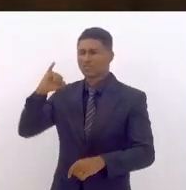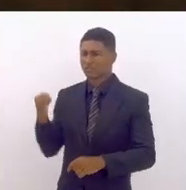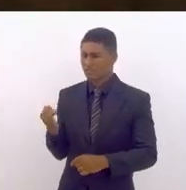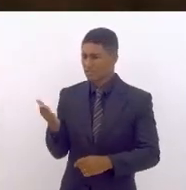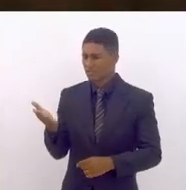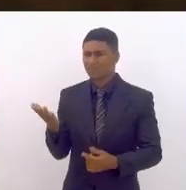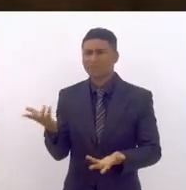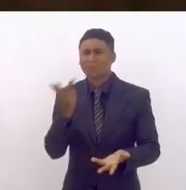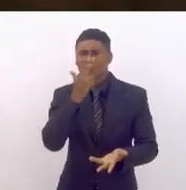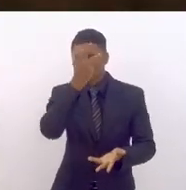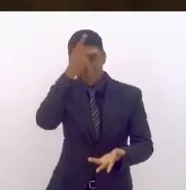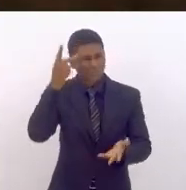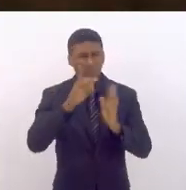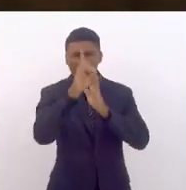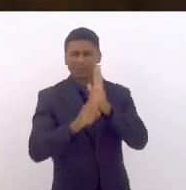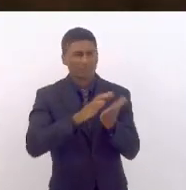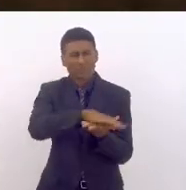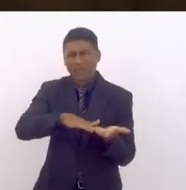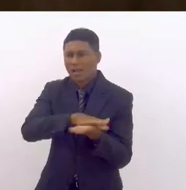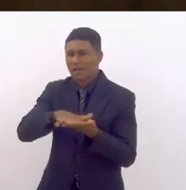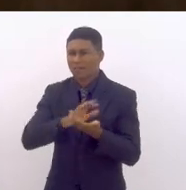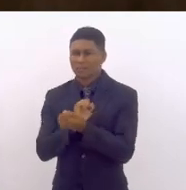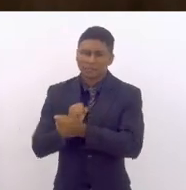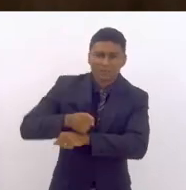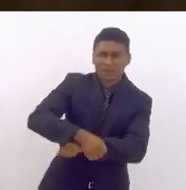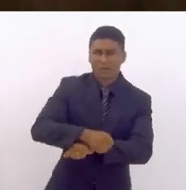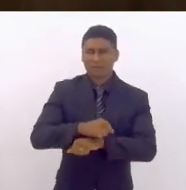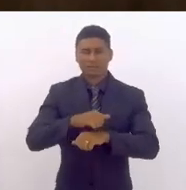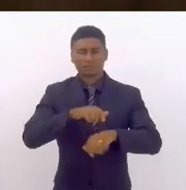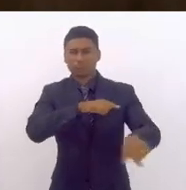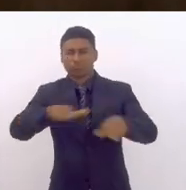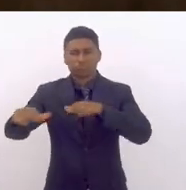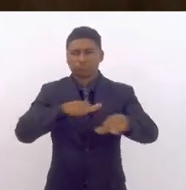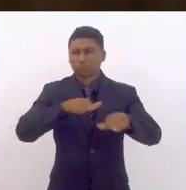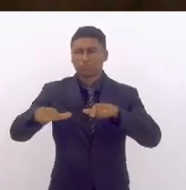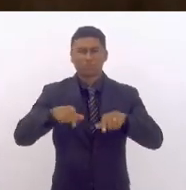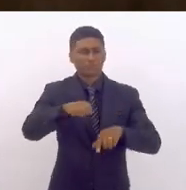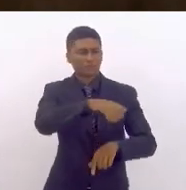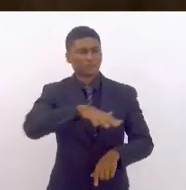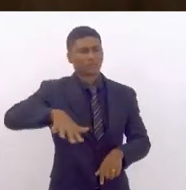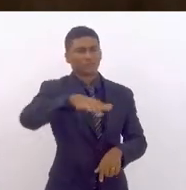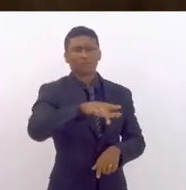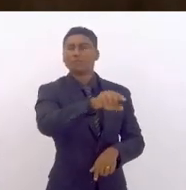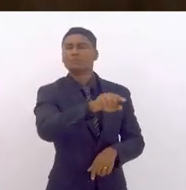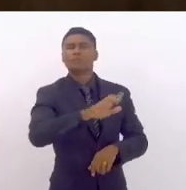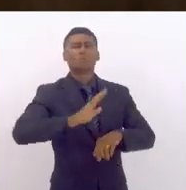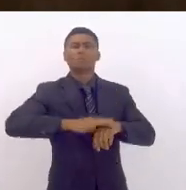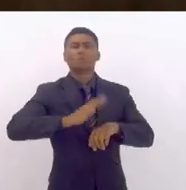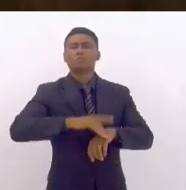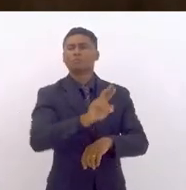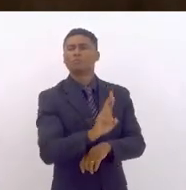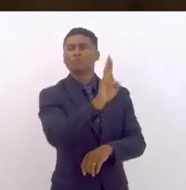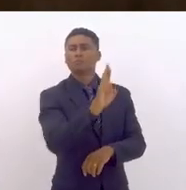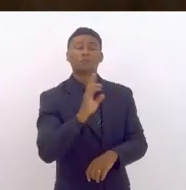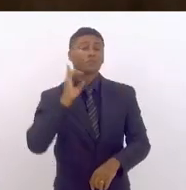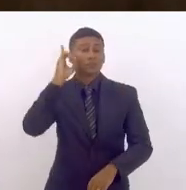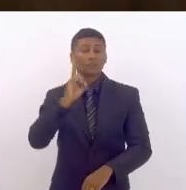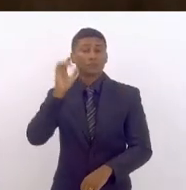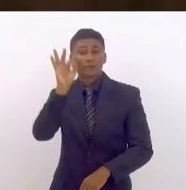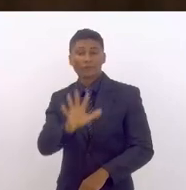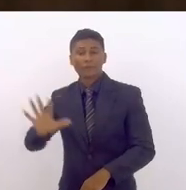um trabalho escravo. Aquela região está sob o domínio de deputados federais